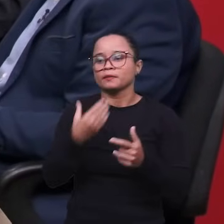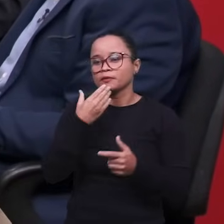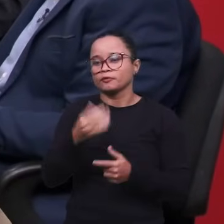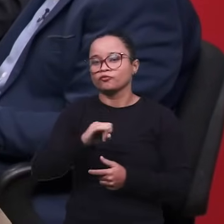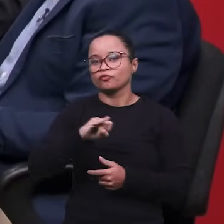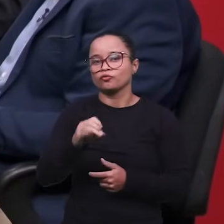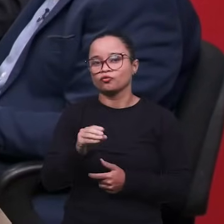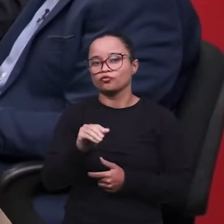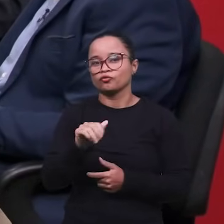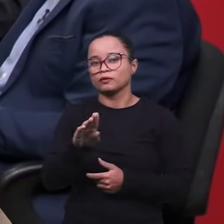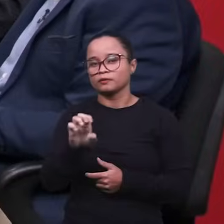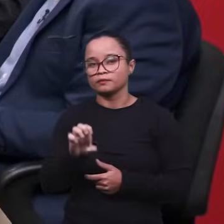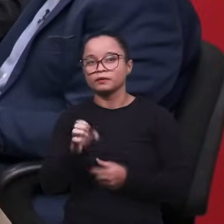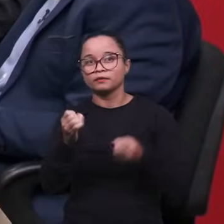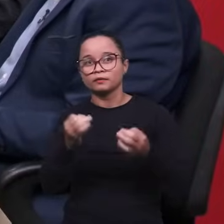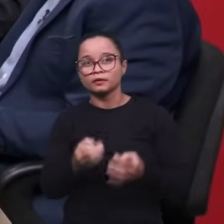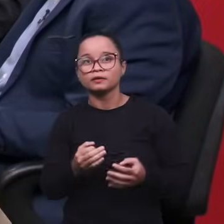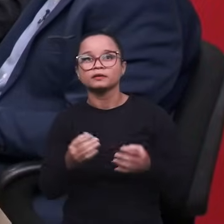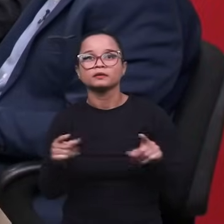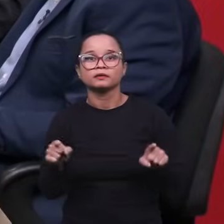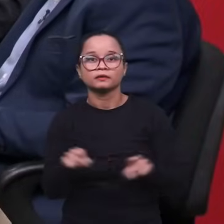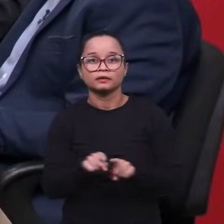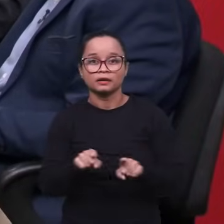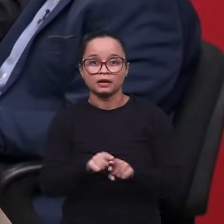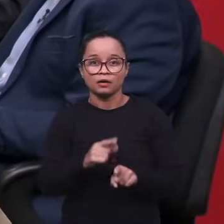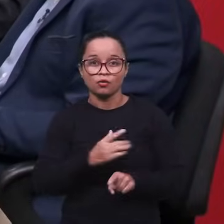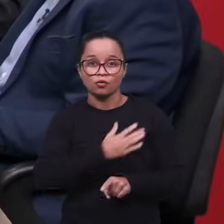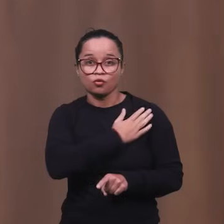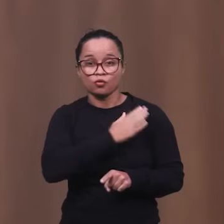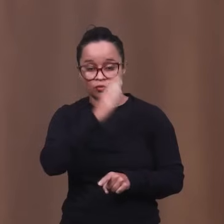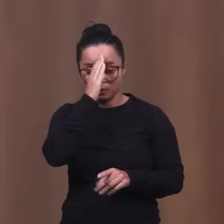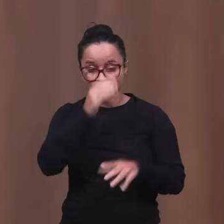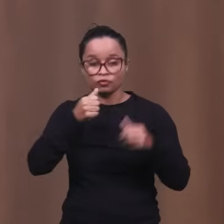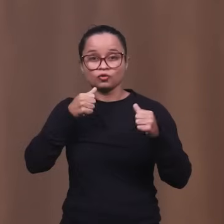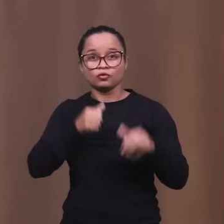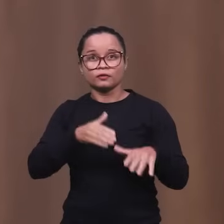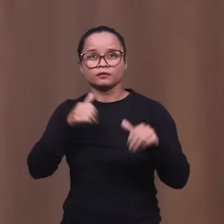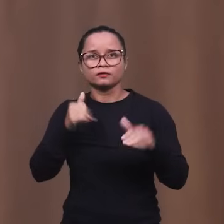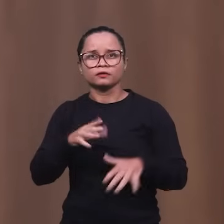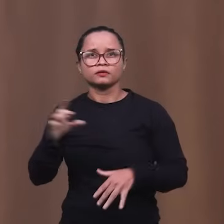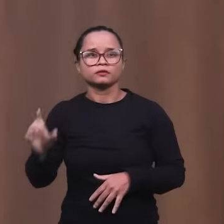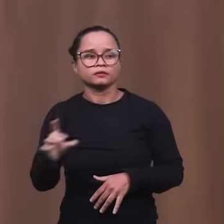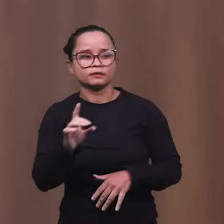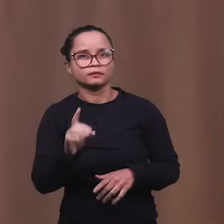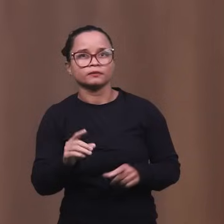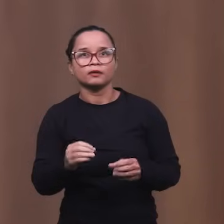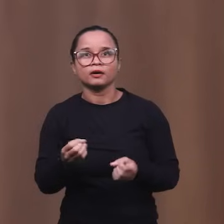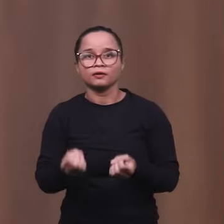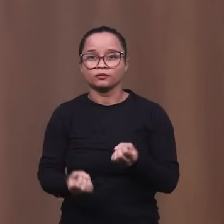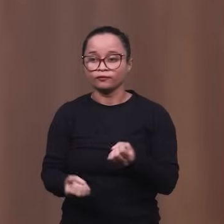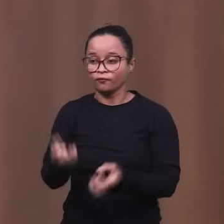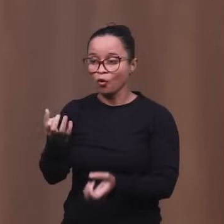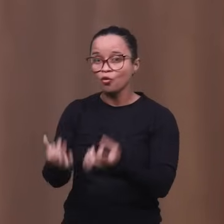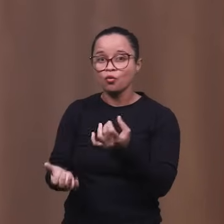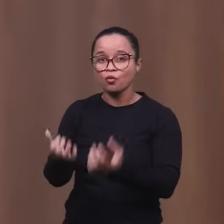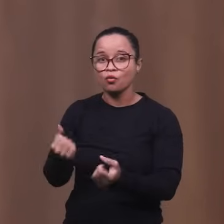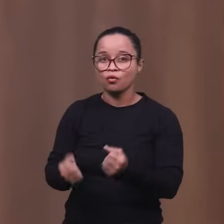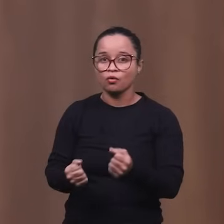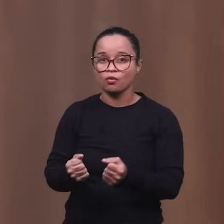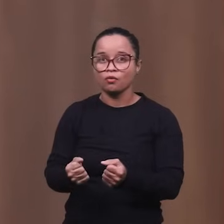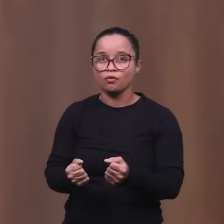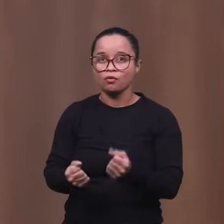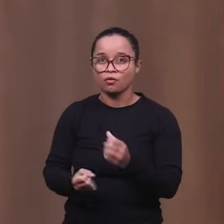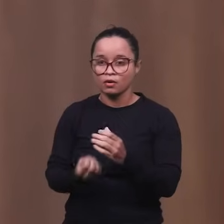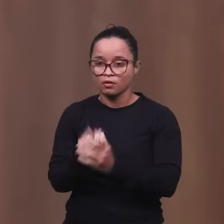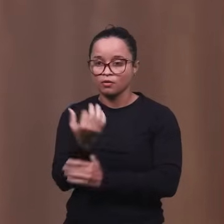ele, pede acho que umas 2 vezes, Joabe era o comandante do exército, aí não pôde vir. Como ele não veio, ele botou fogo na plantação de Joabe.